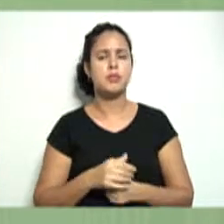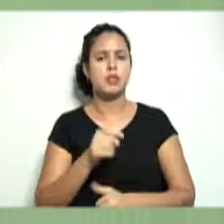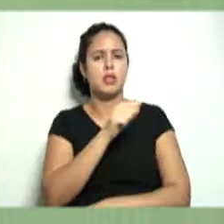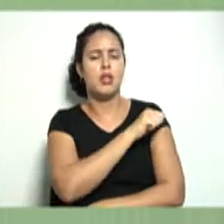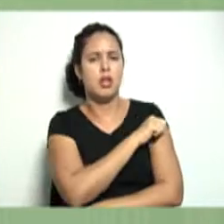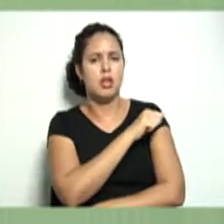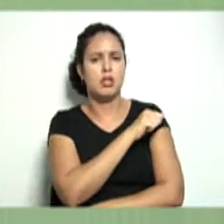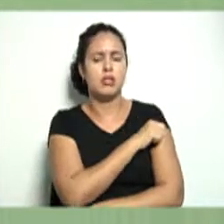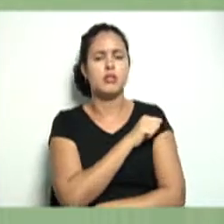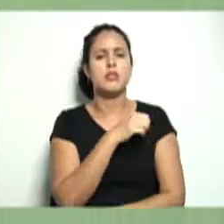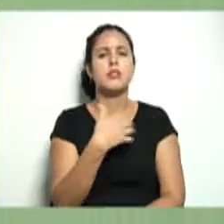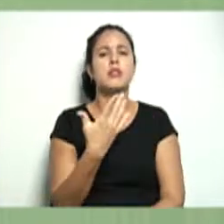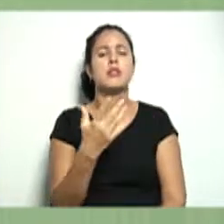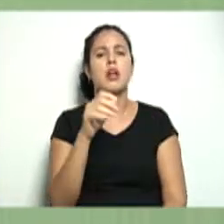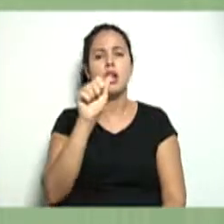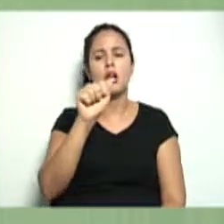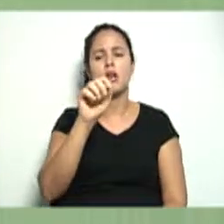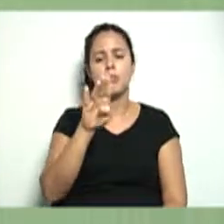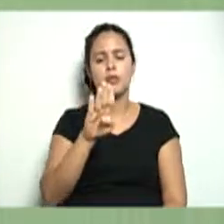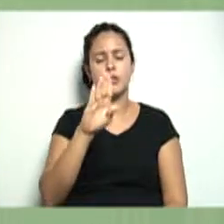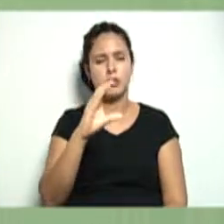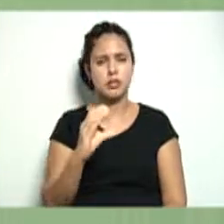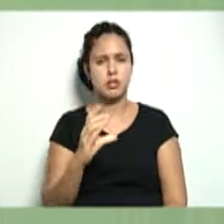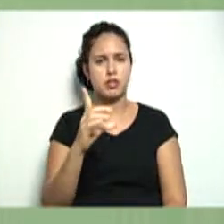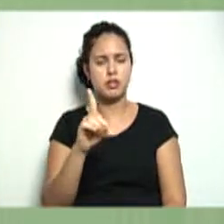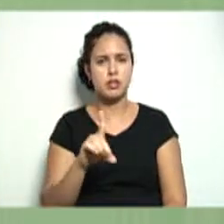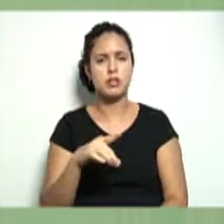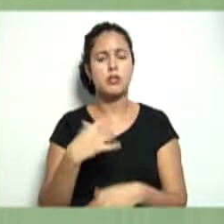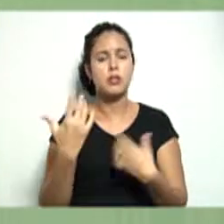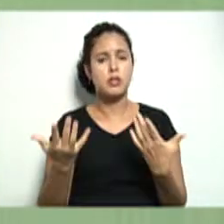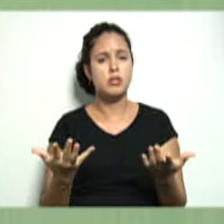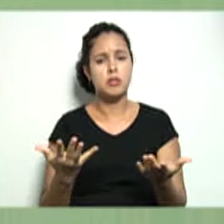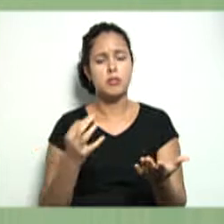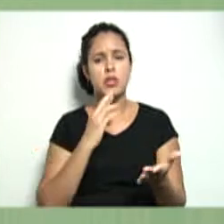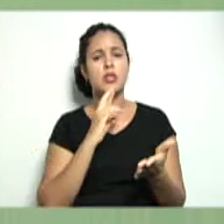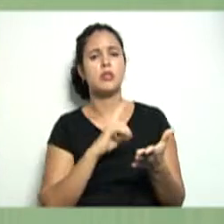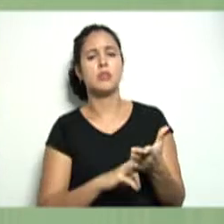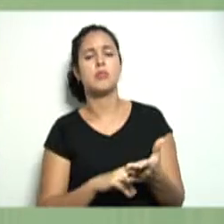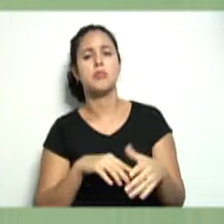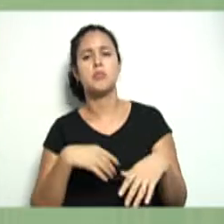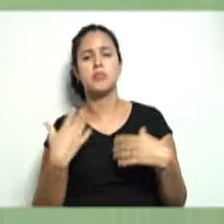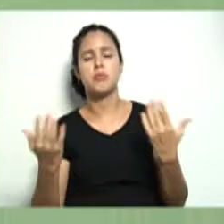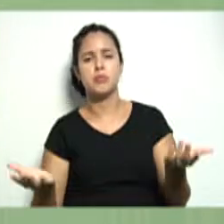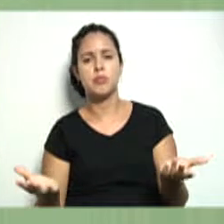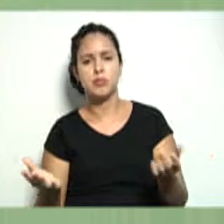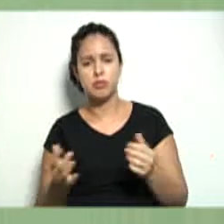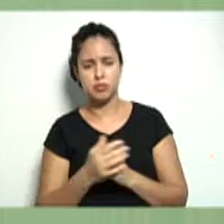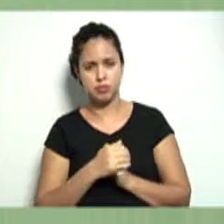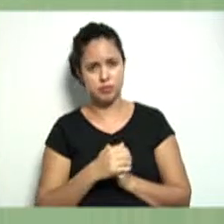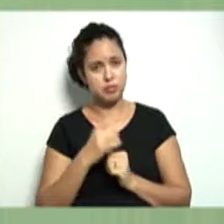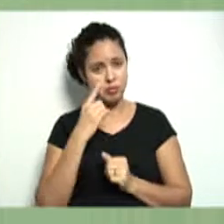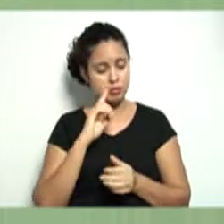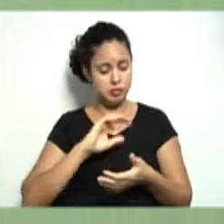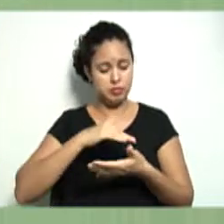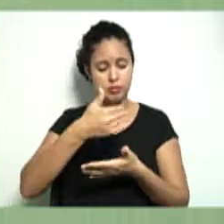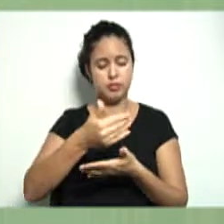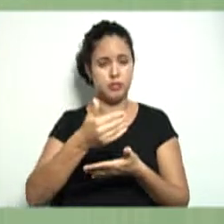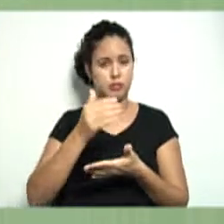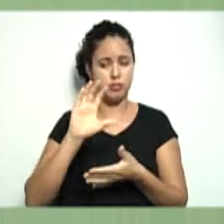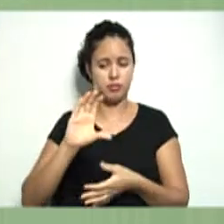letra A, é a letra B, a letra C. Olha aqui, deixa eu ver. Tem... Olha